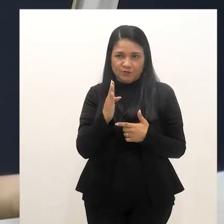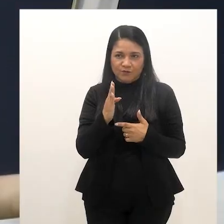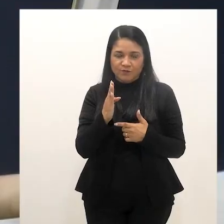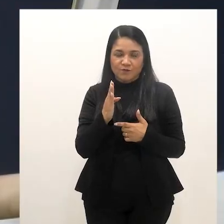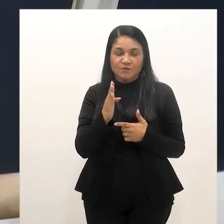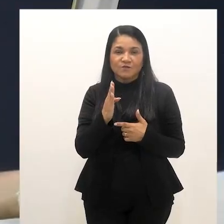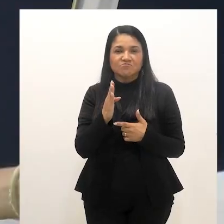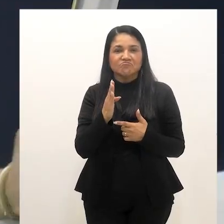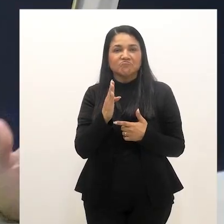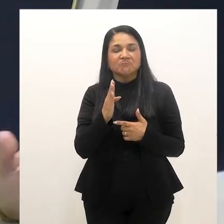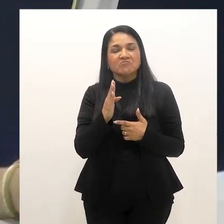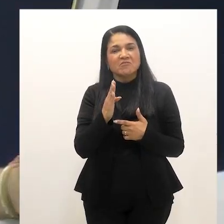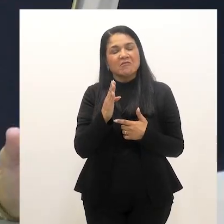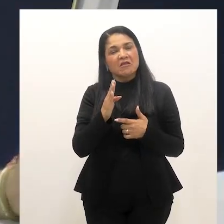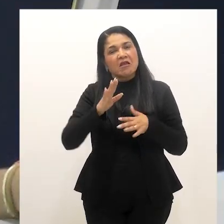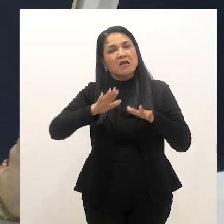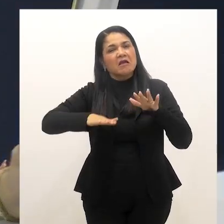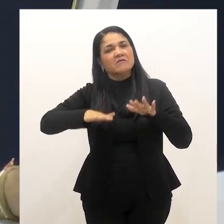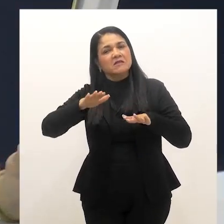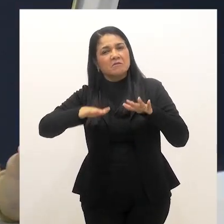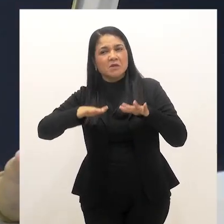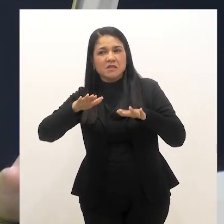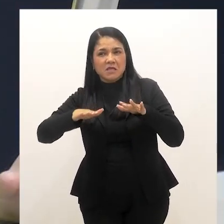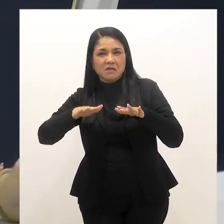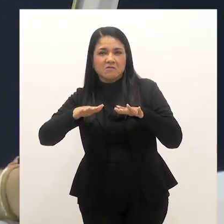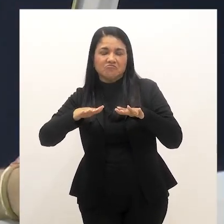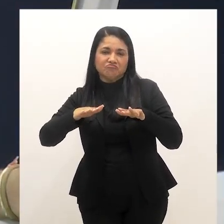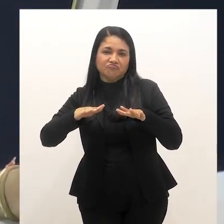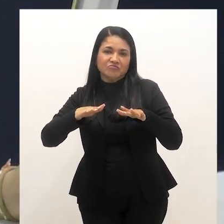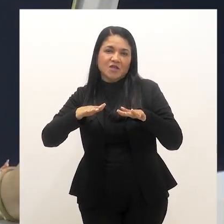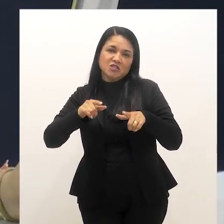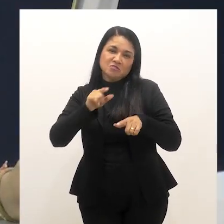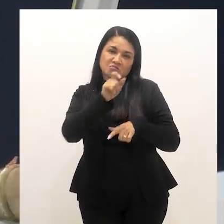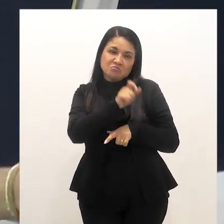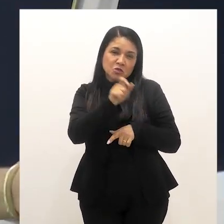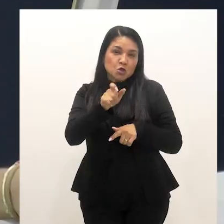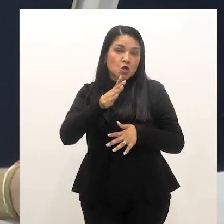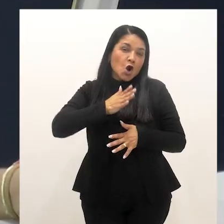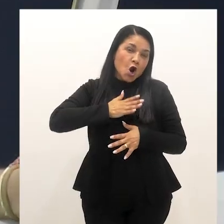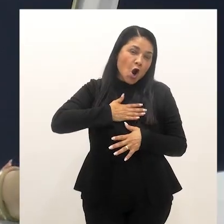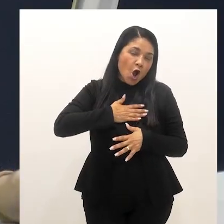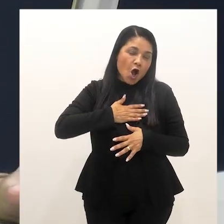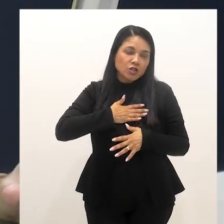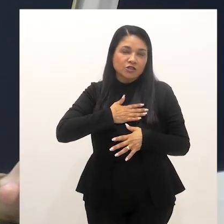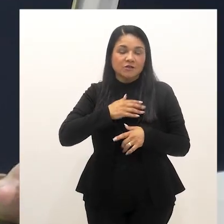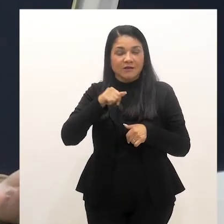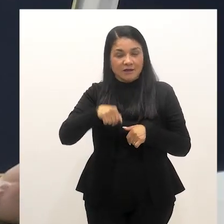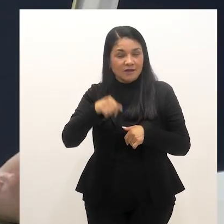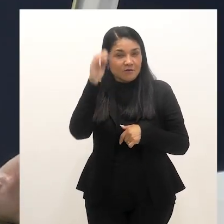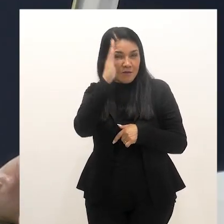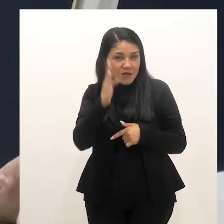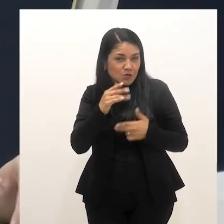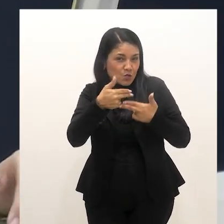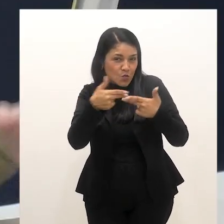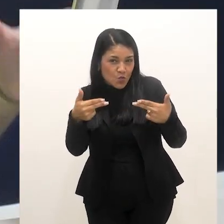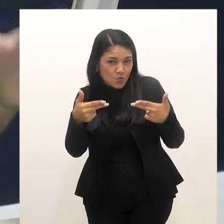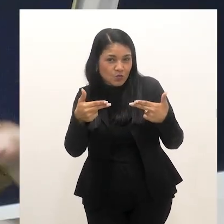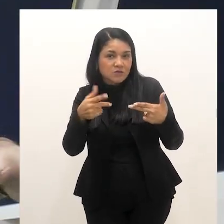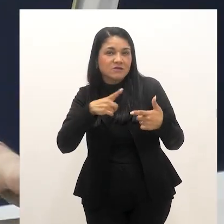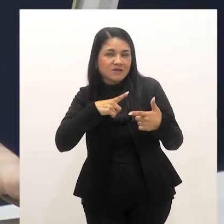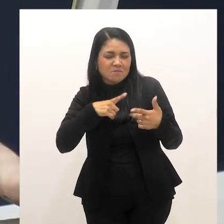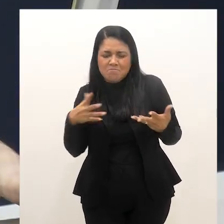aqui. O que, na verdade, assim, é muito relativo. Eu acho que vai de gosto, sabe? Tem muitas coisas